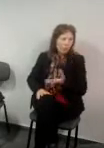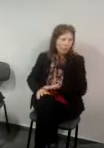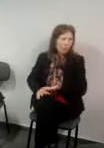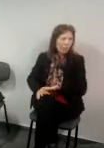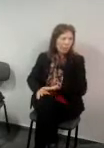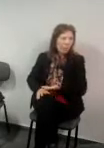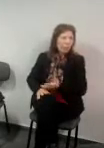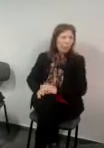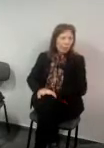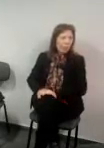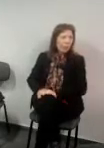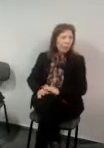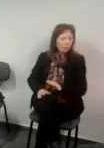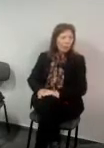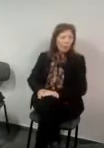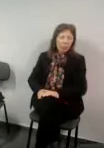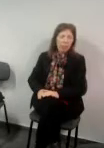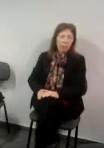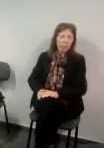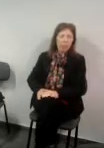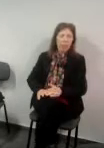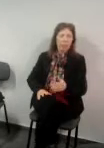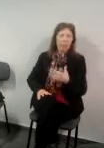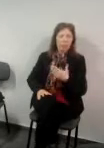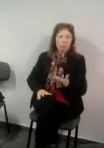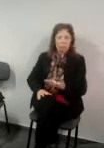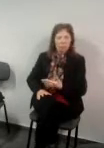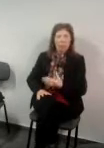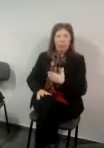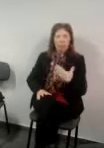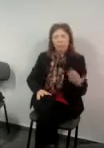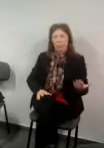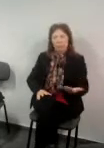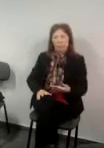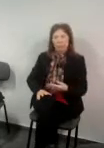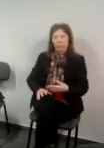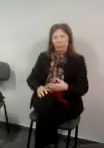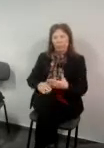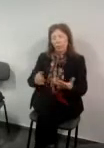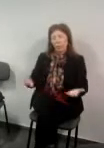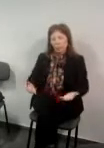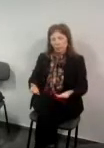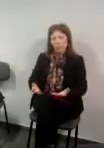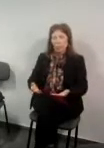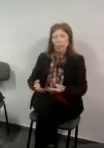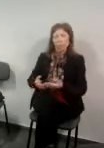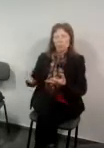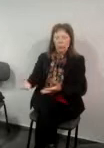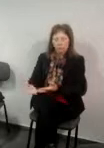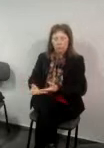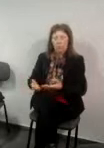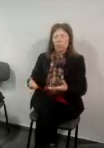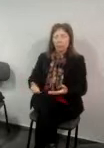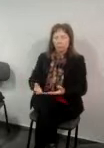vai batejar ali em cima. Né? Por isso a gente evita fazer isso. A não ser que seja uma pessoa que já tenha uma certa noção, uma pessoa